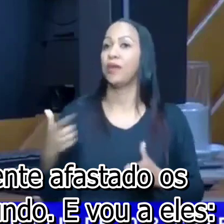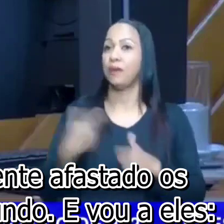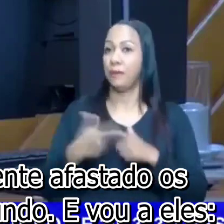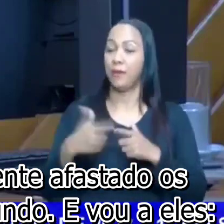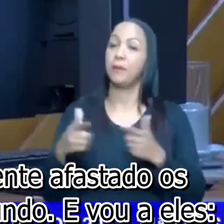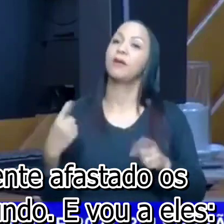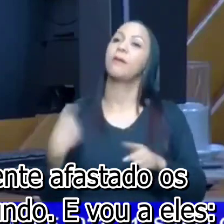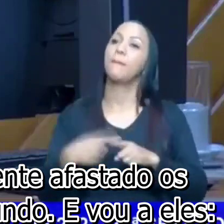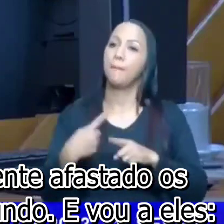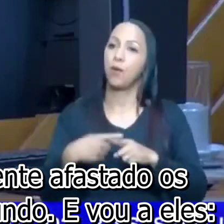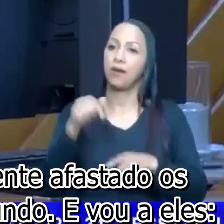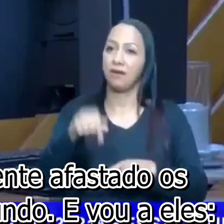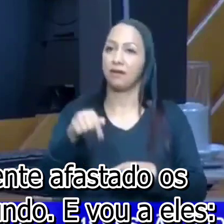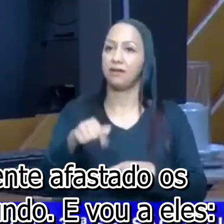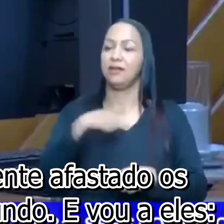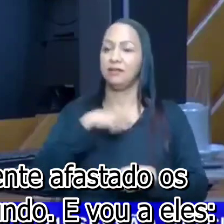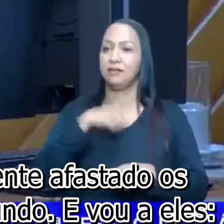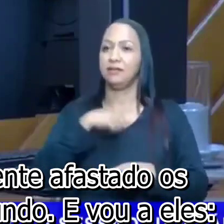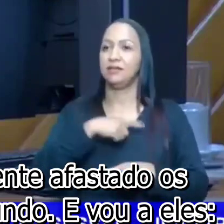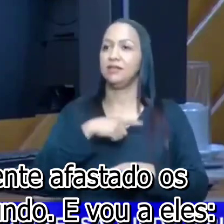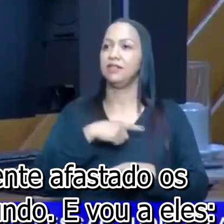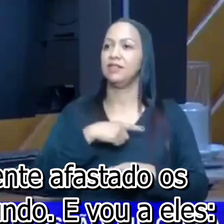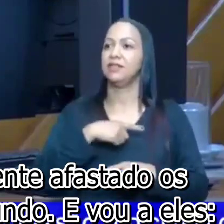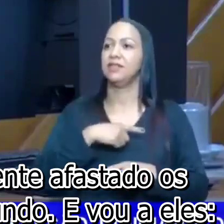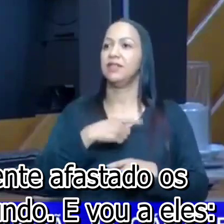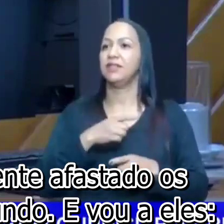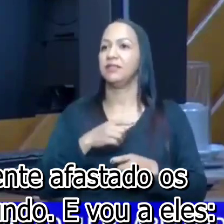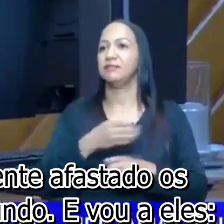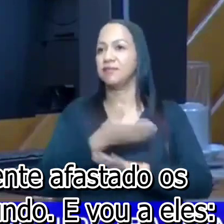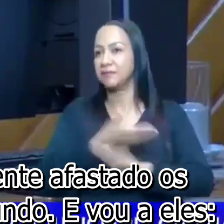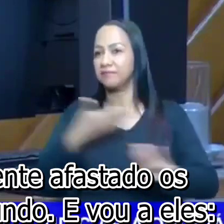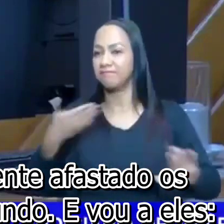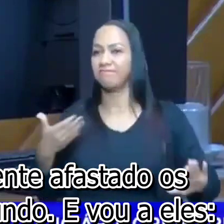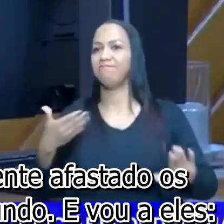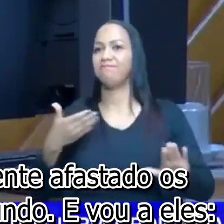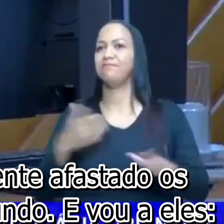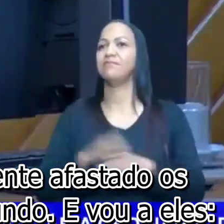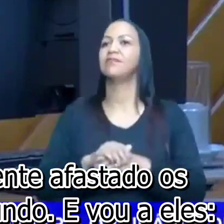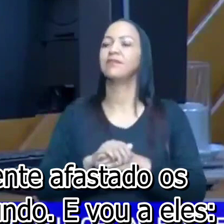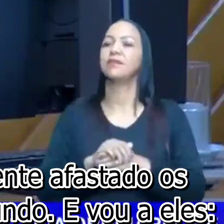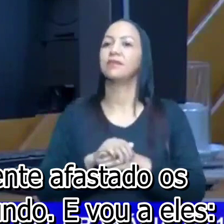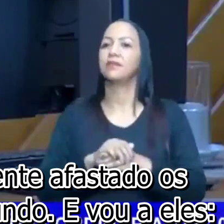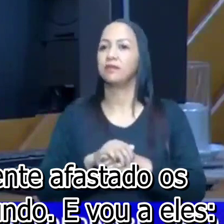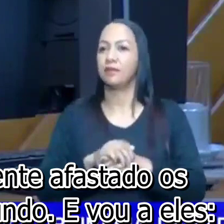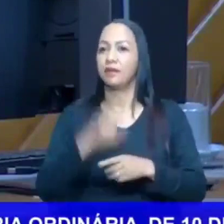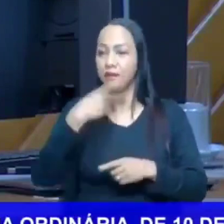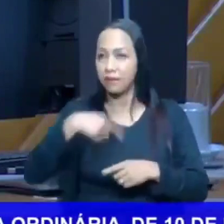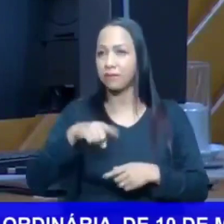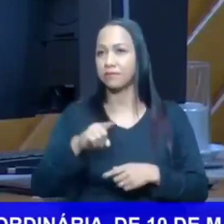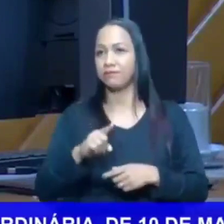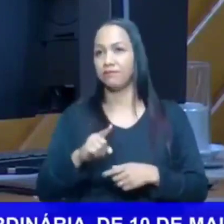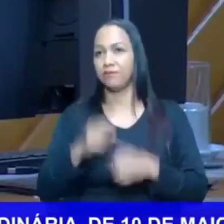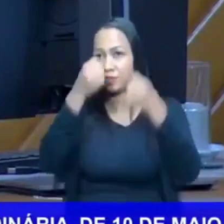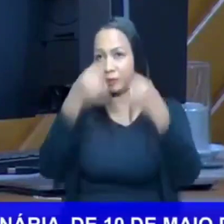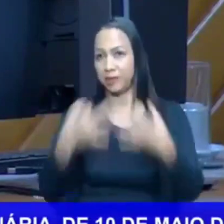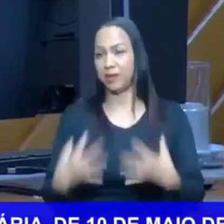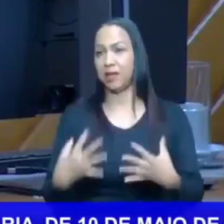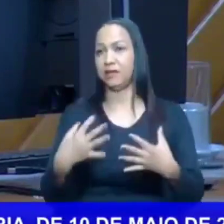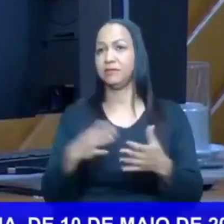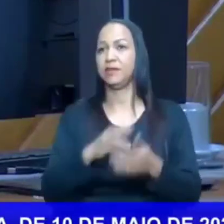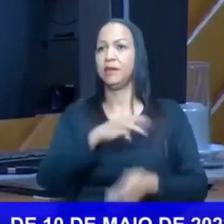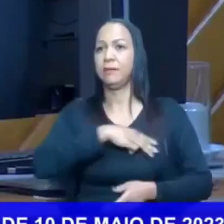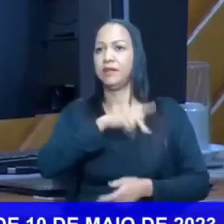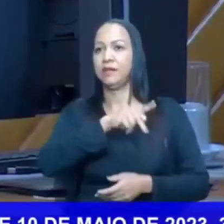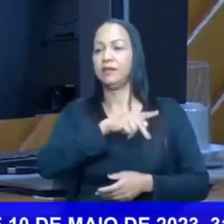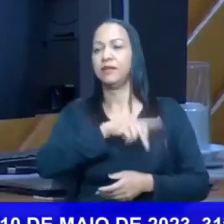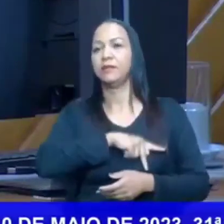a Corte tem reiteradamente afastado os argumentos do Ministério Público quanto ao tema de fundo. E vou a eles. O Ministério Público